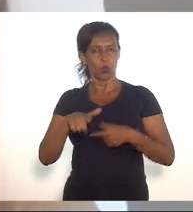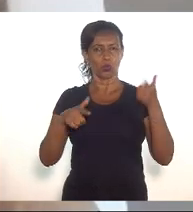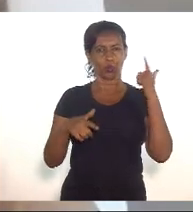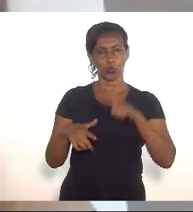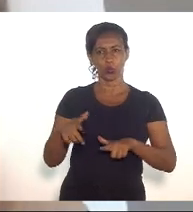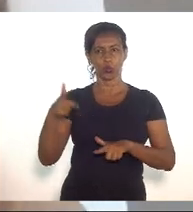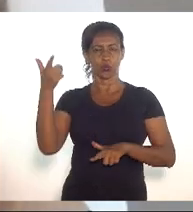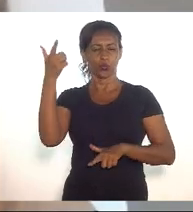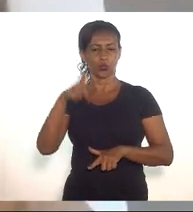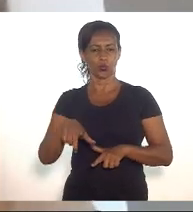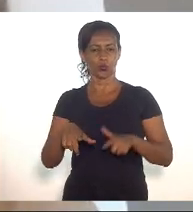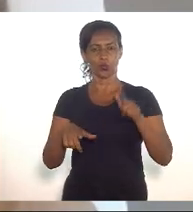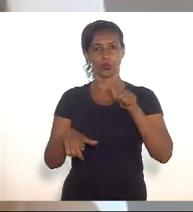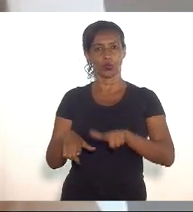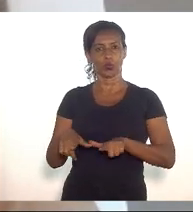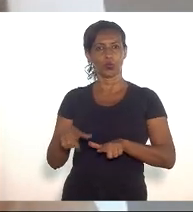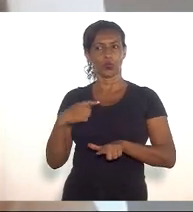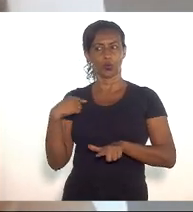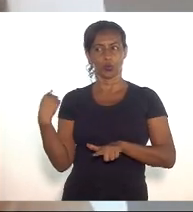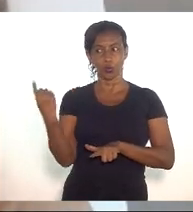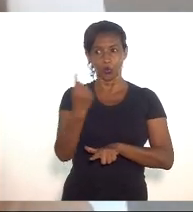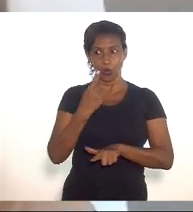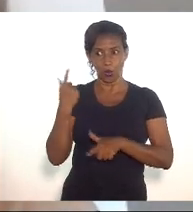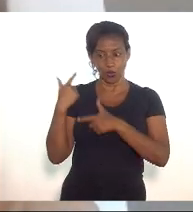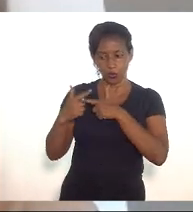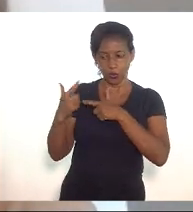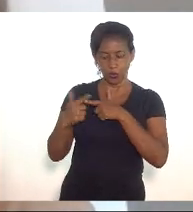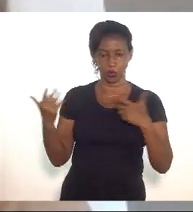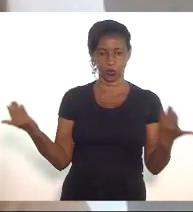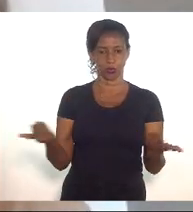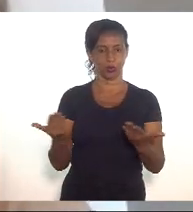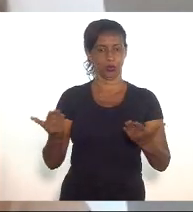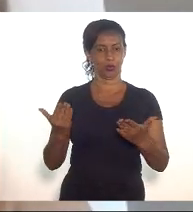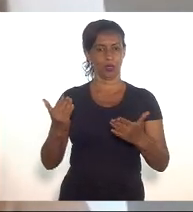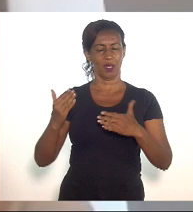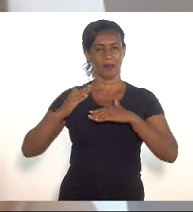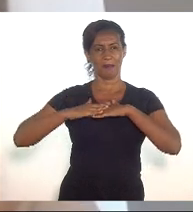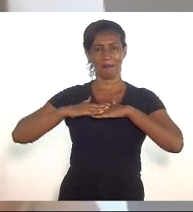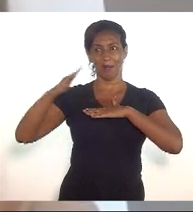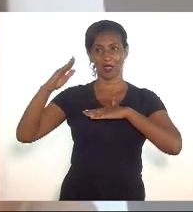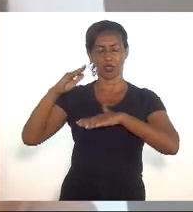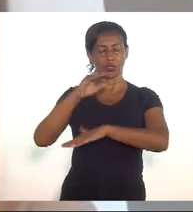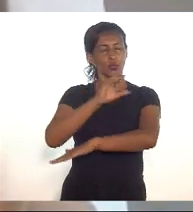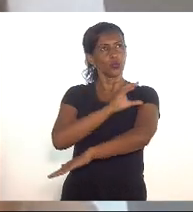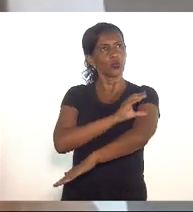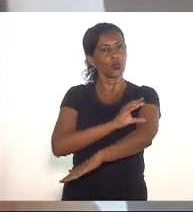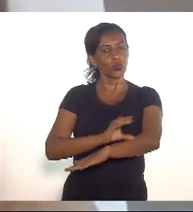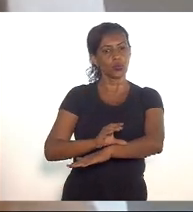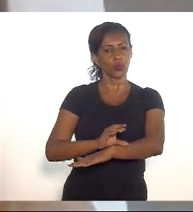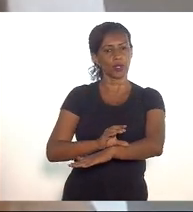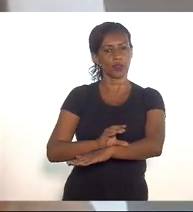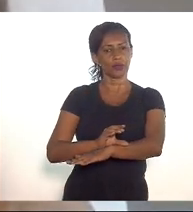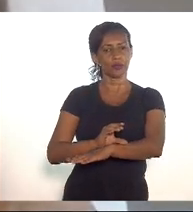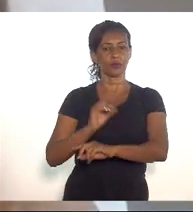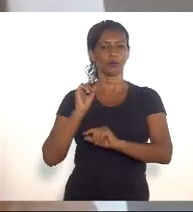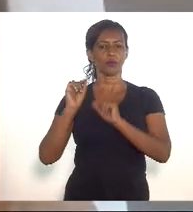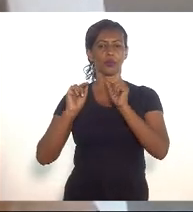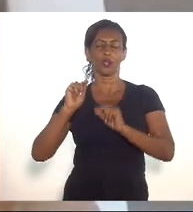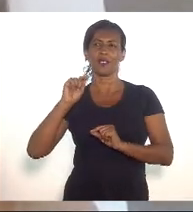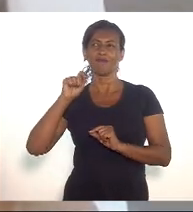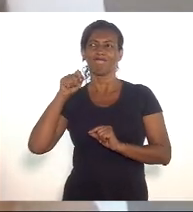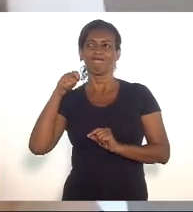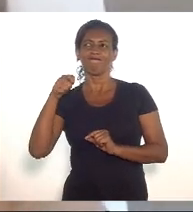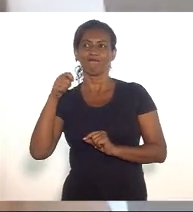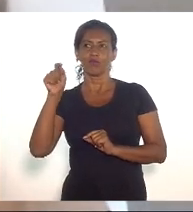todo que o nosso problema hoje ele é muito mais cultural, porque significa